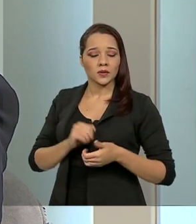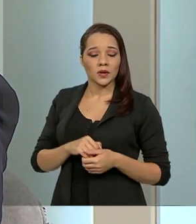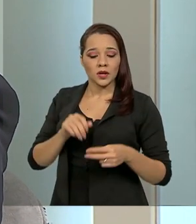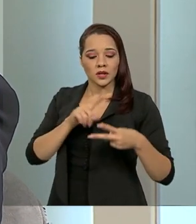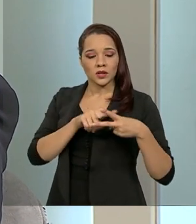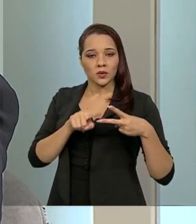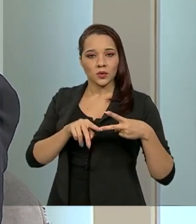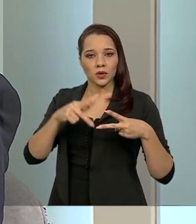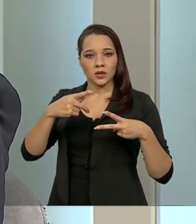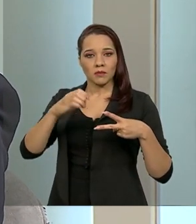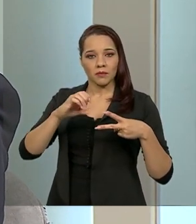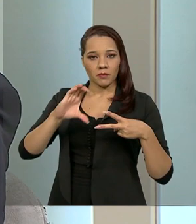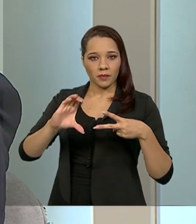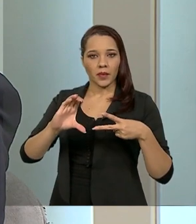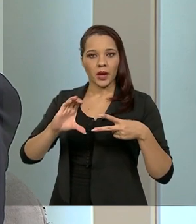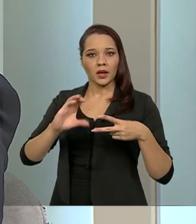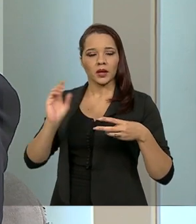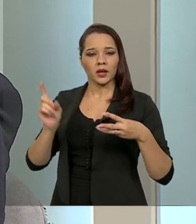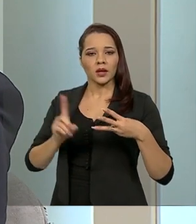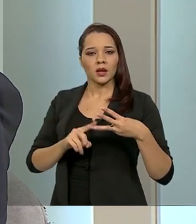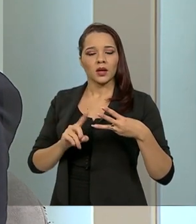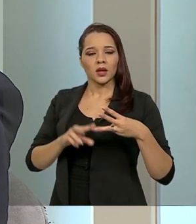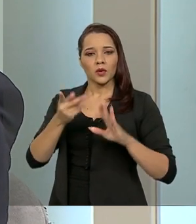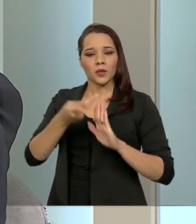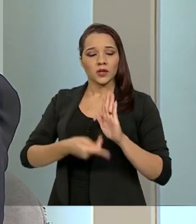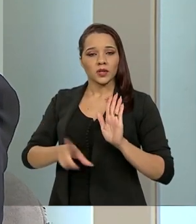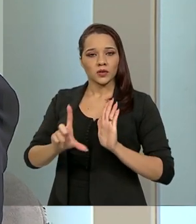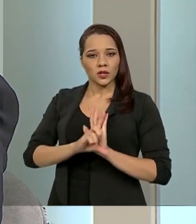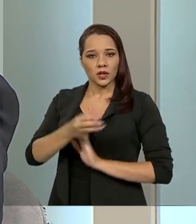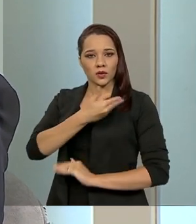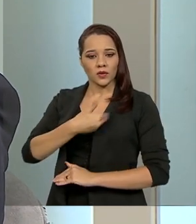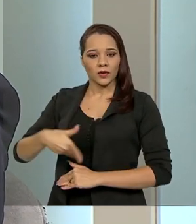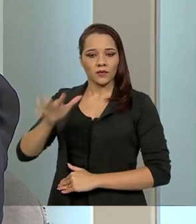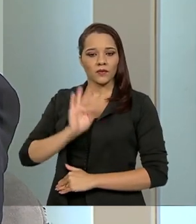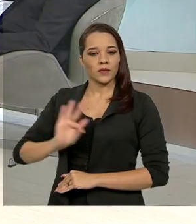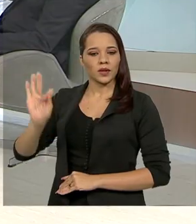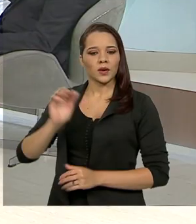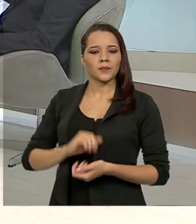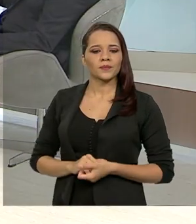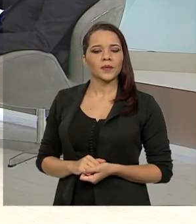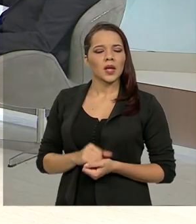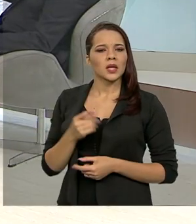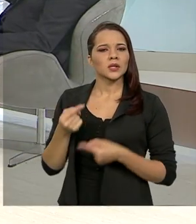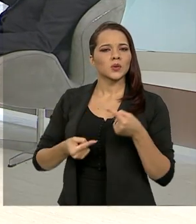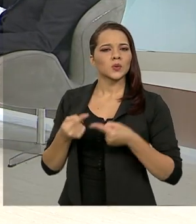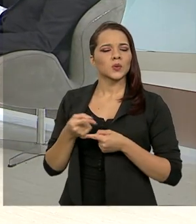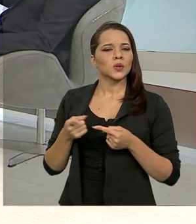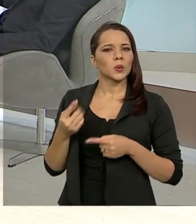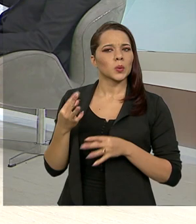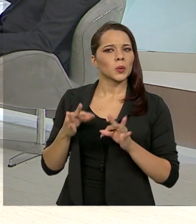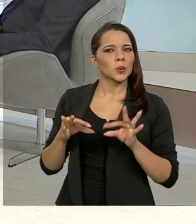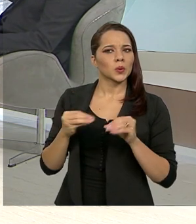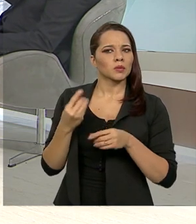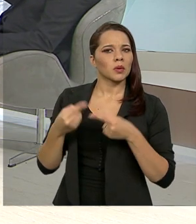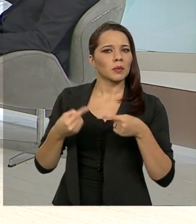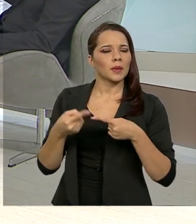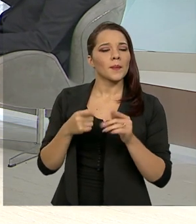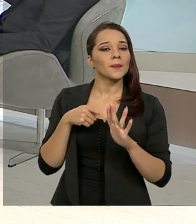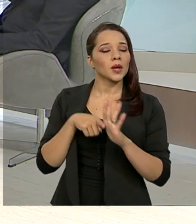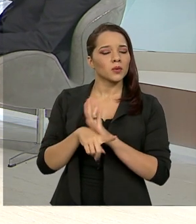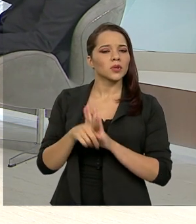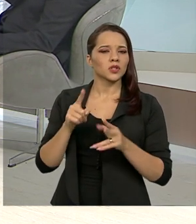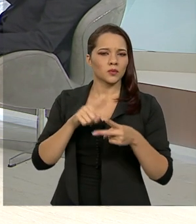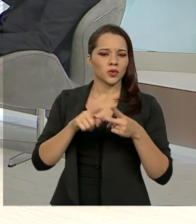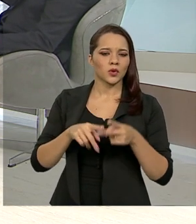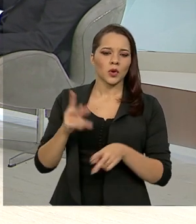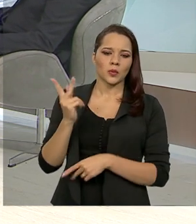duas propostas de emenda à Constituição e o projeto de lei do governo federal. Nessa discussão toda que está ocorrendo, a pergunta serve para os